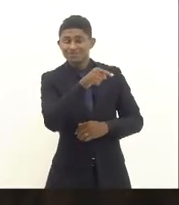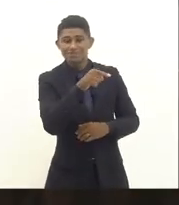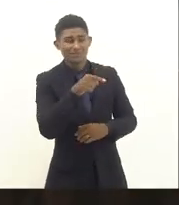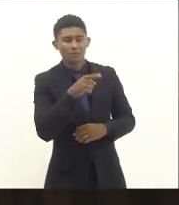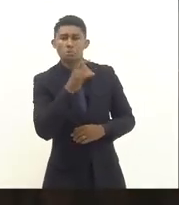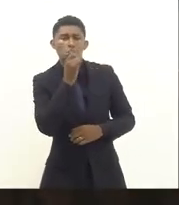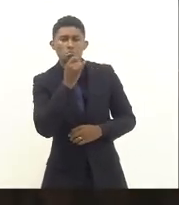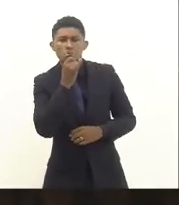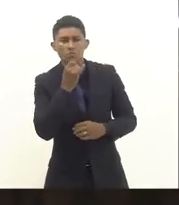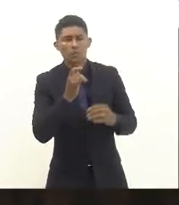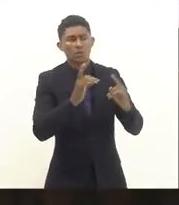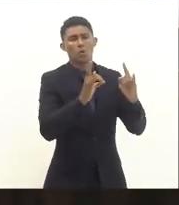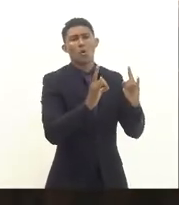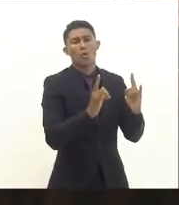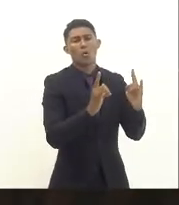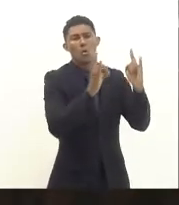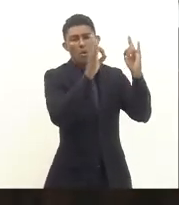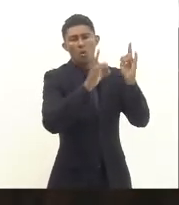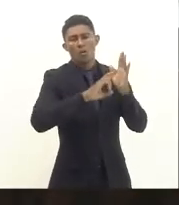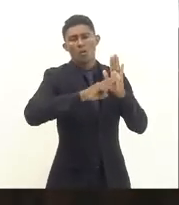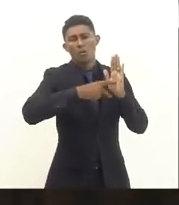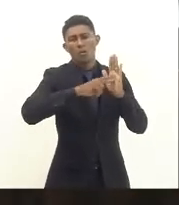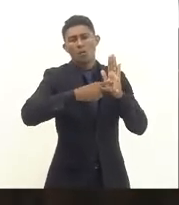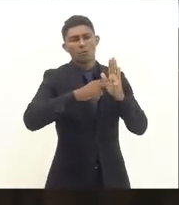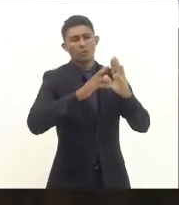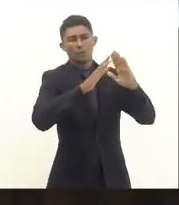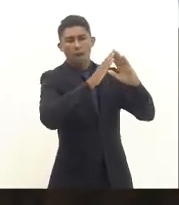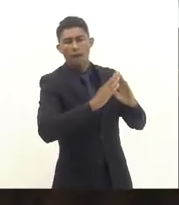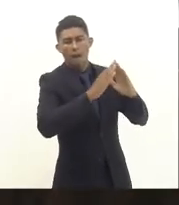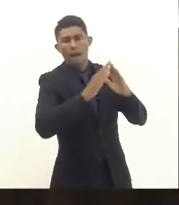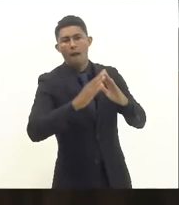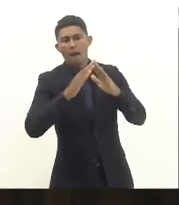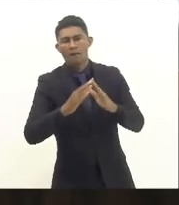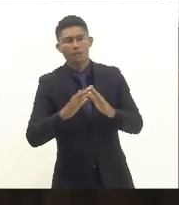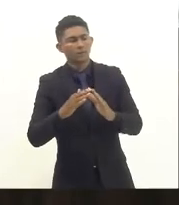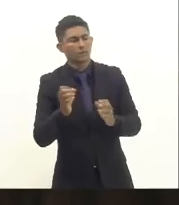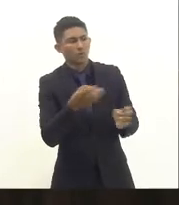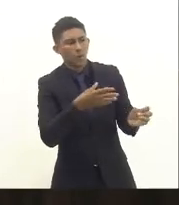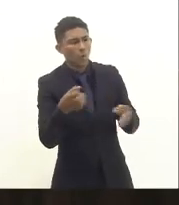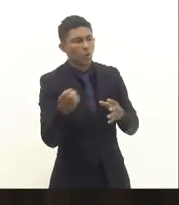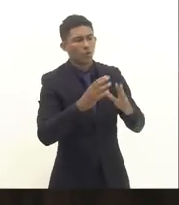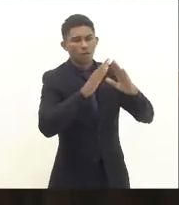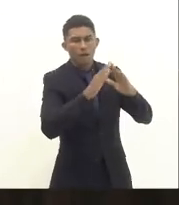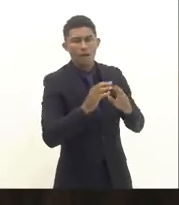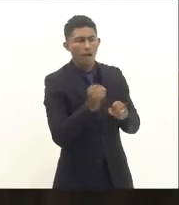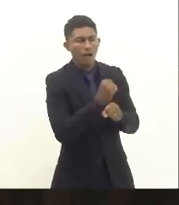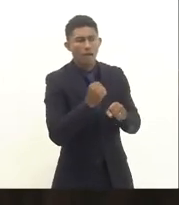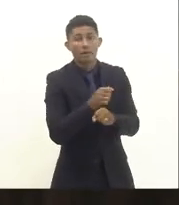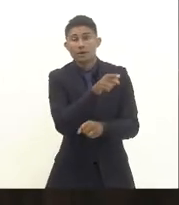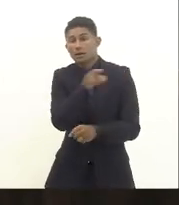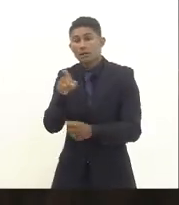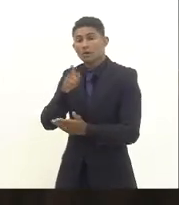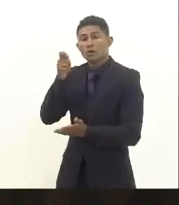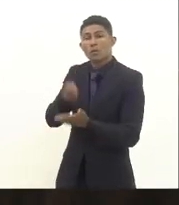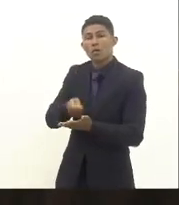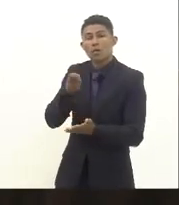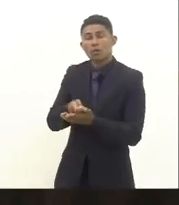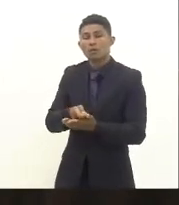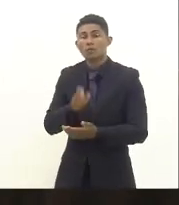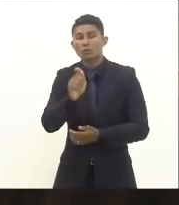por exemplo de condomínio o Residencial de novos loteamentos eles obrigam a você fazer o